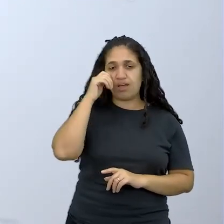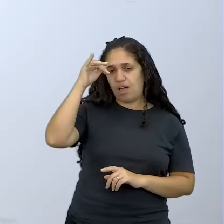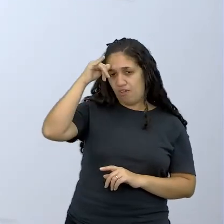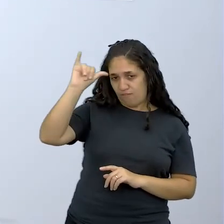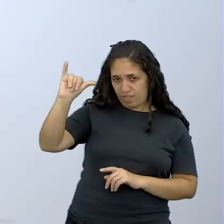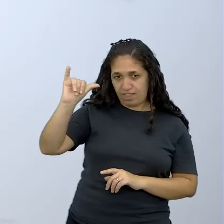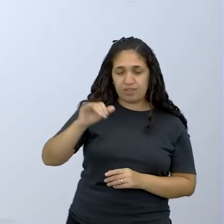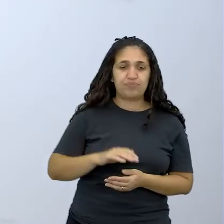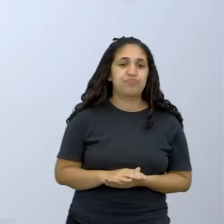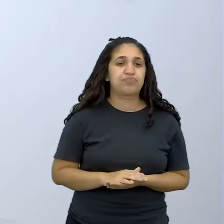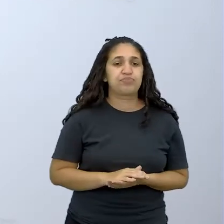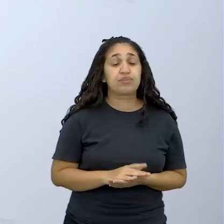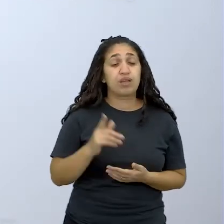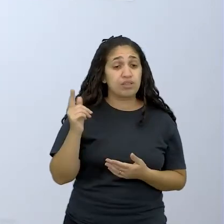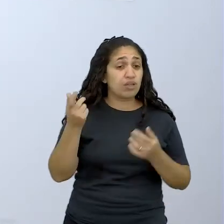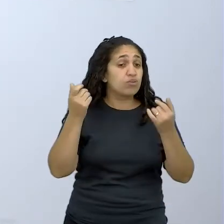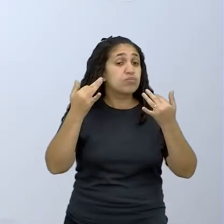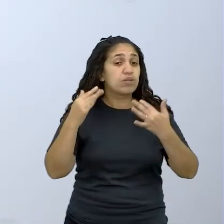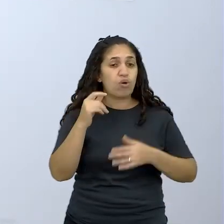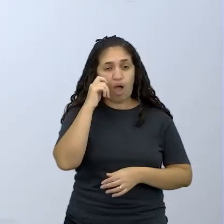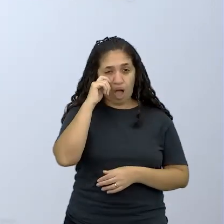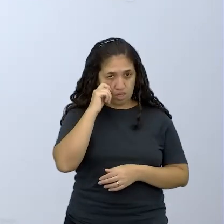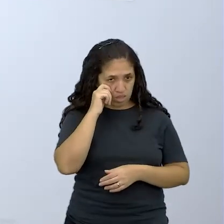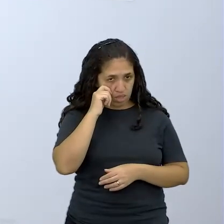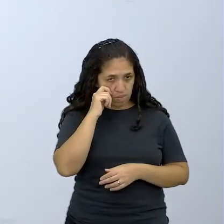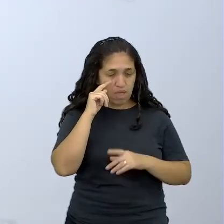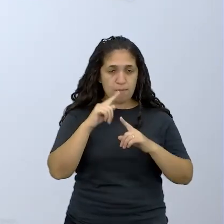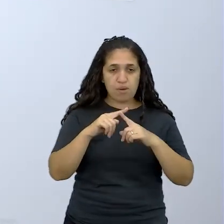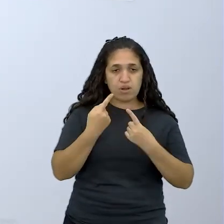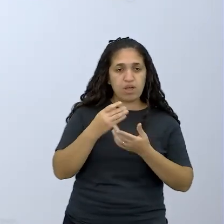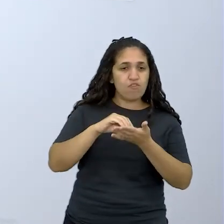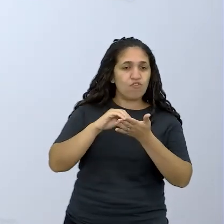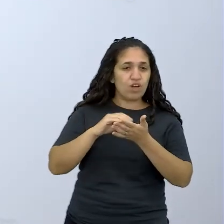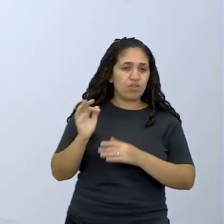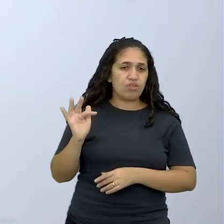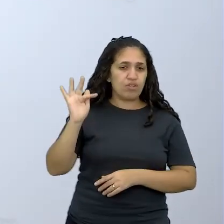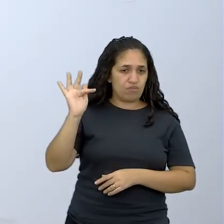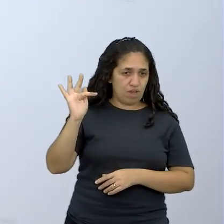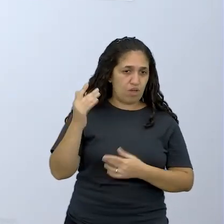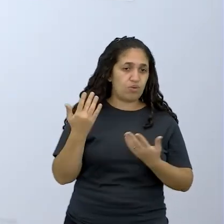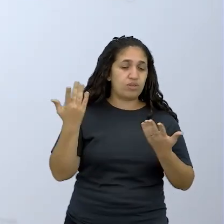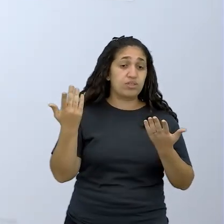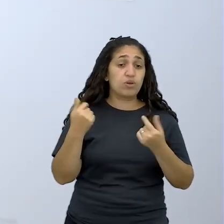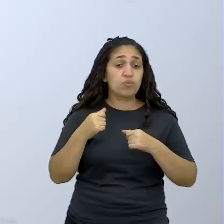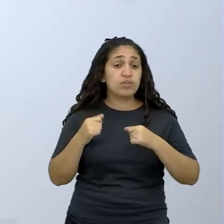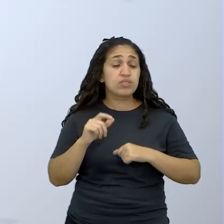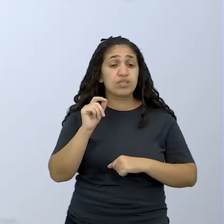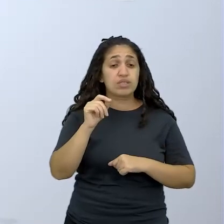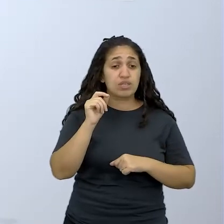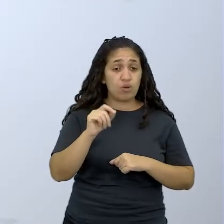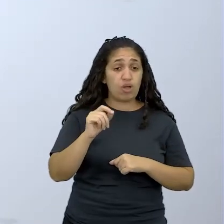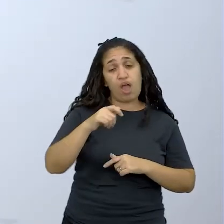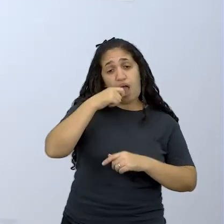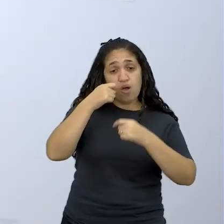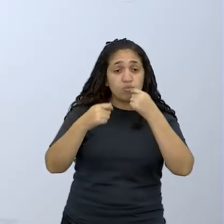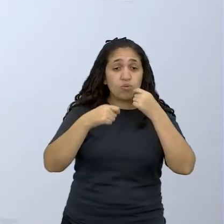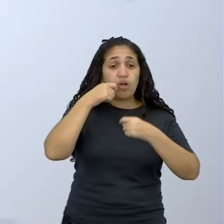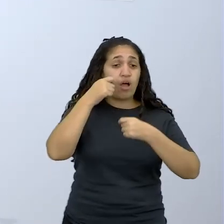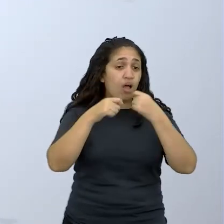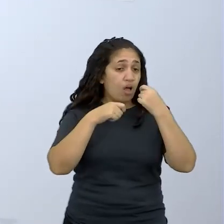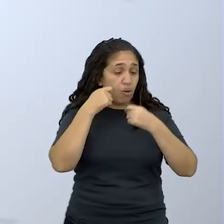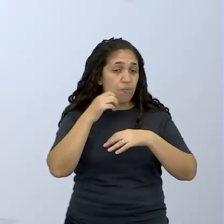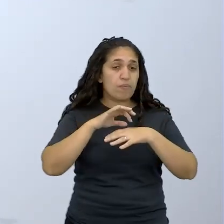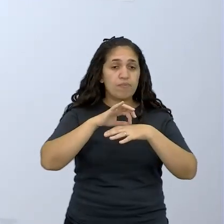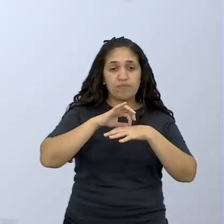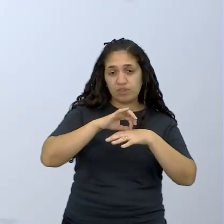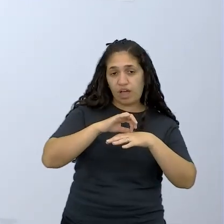falou justamente, né, que a anemia aí por falta de ferro, uma das soluções então seria a maior ingestão